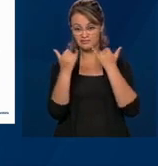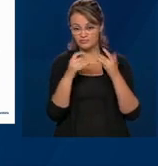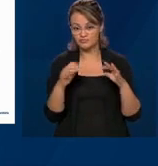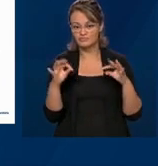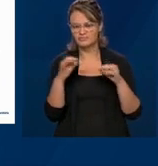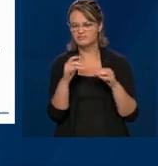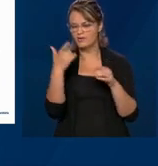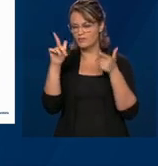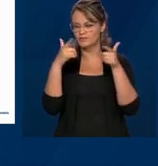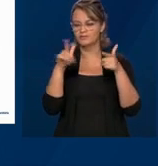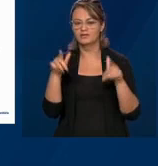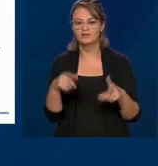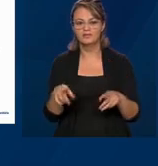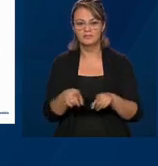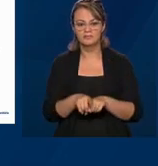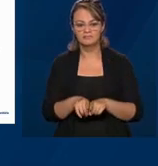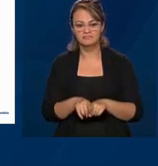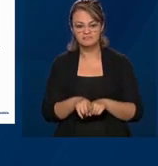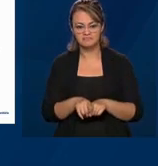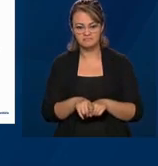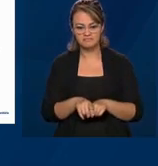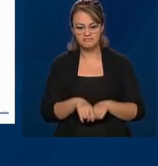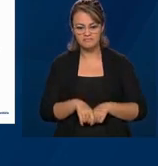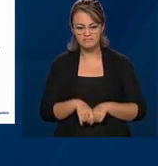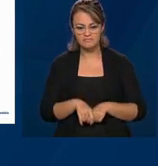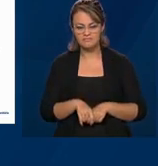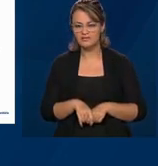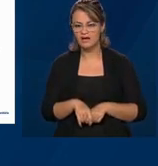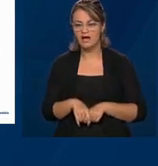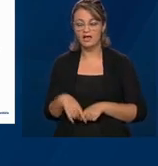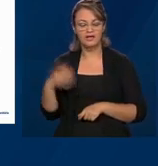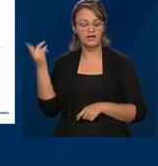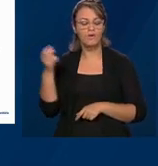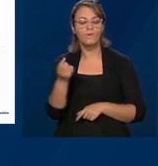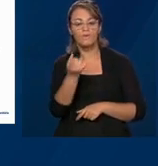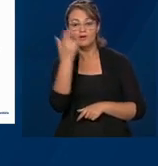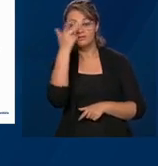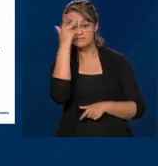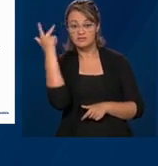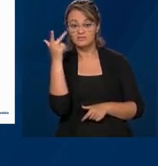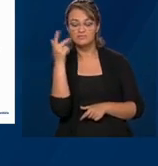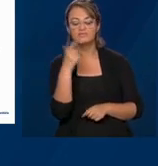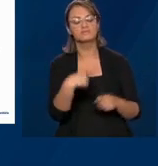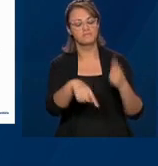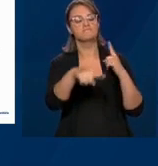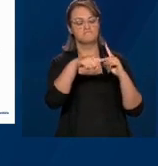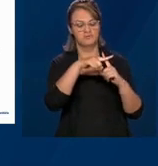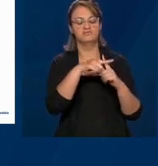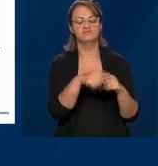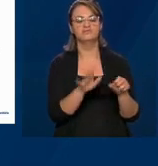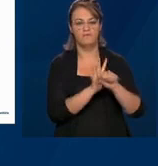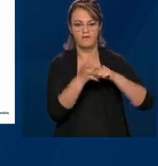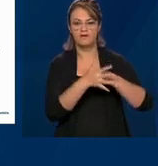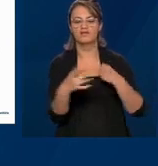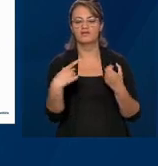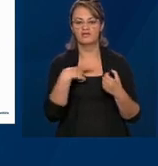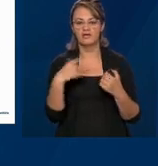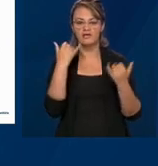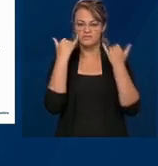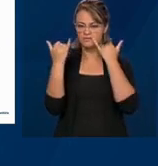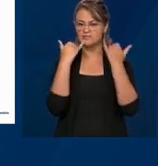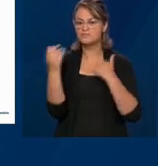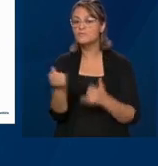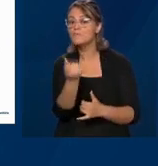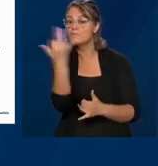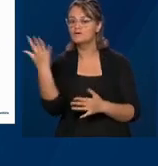tem mais, né? Não foi apresentado quantos participantes do estudo positivo para a COVID-19, informações sobre